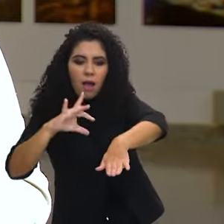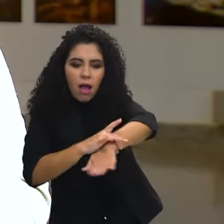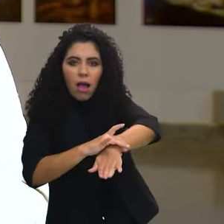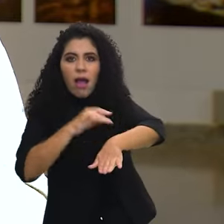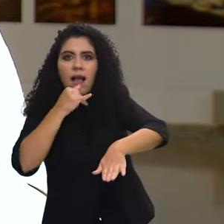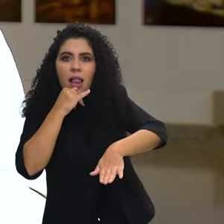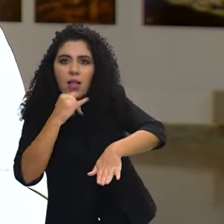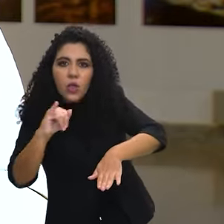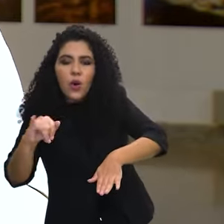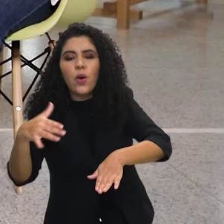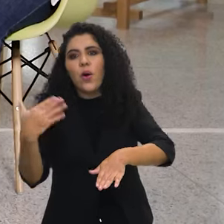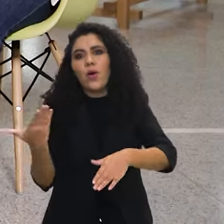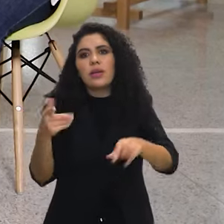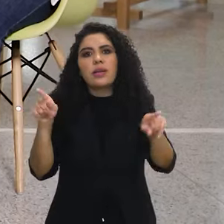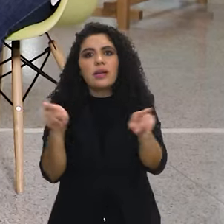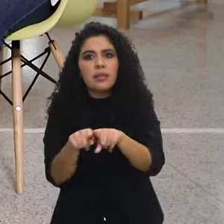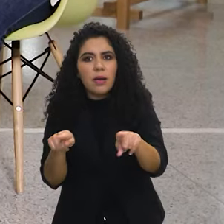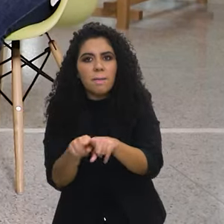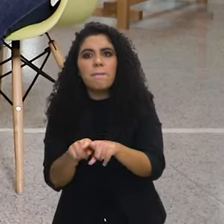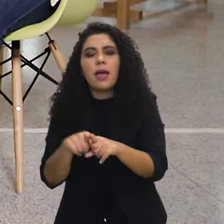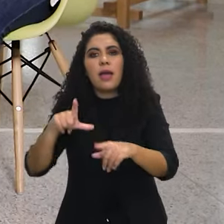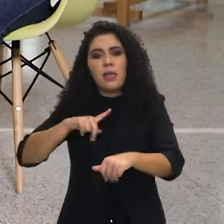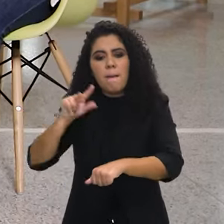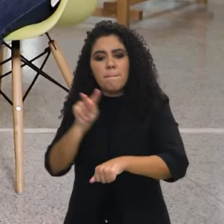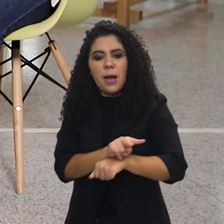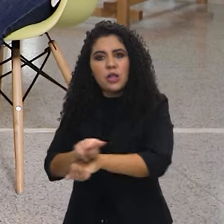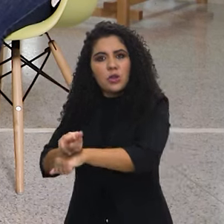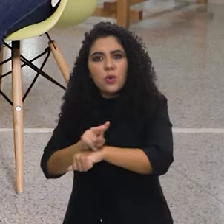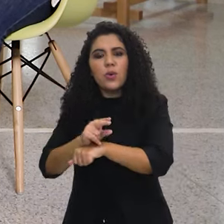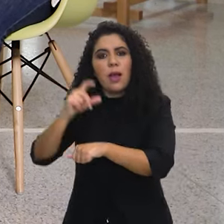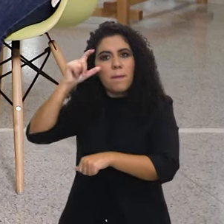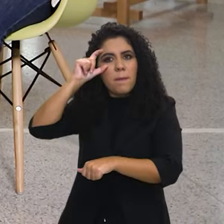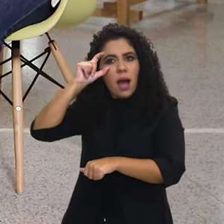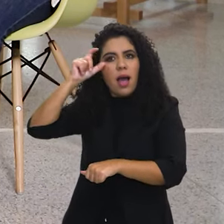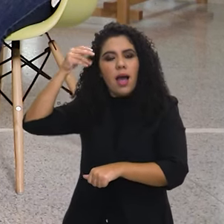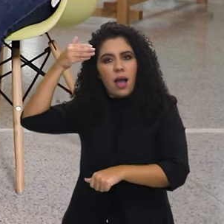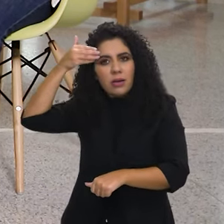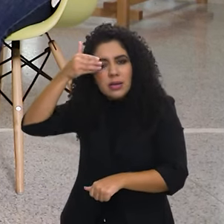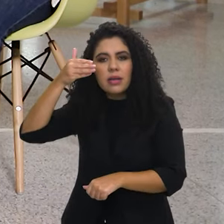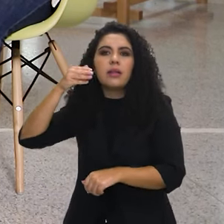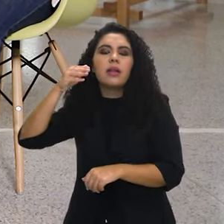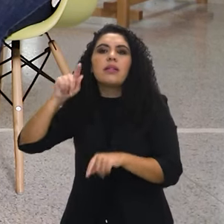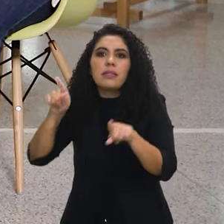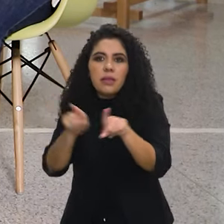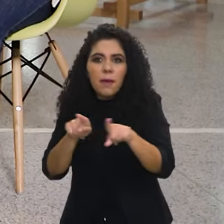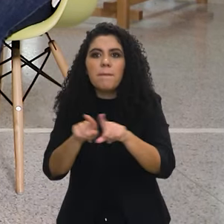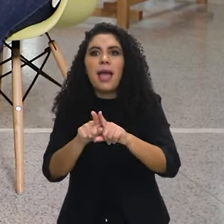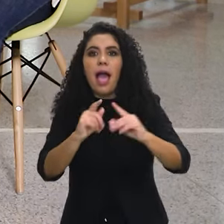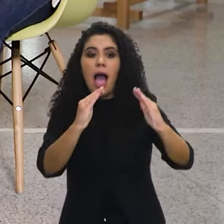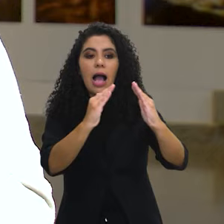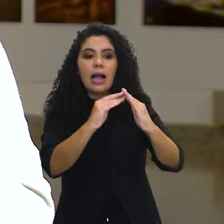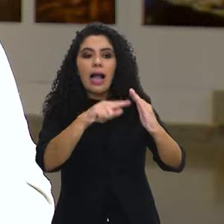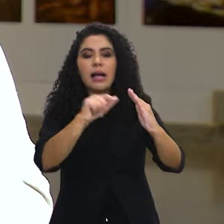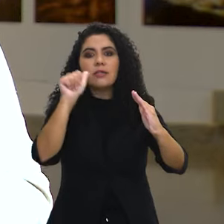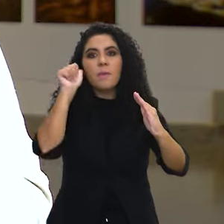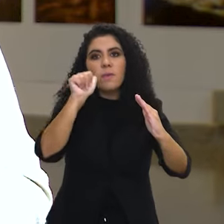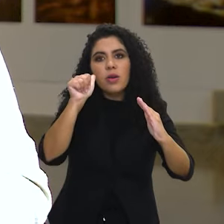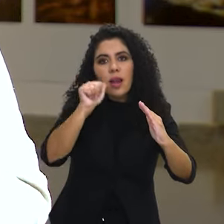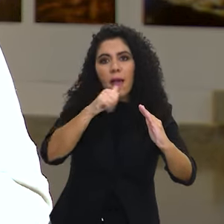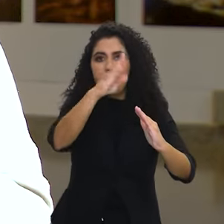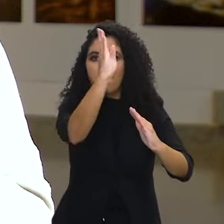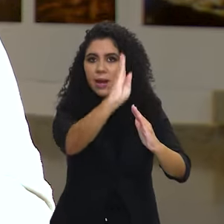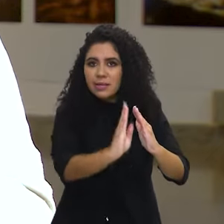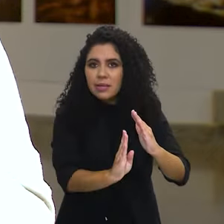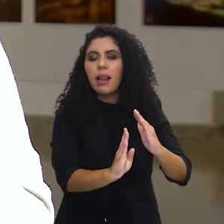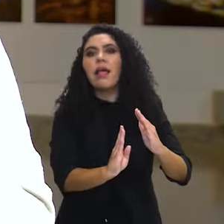eletrônica como eh as Patrulhas Maria da Penha as casas da mulher brasileira né a construção